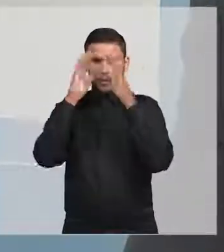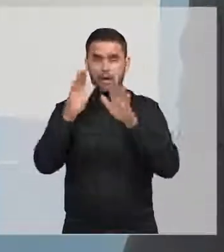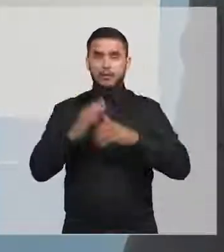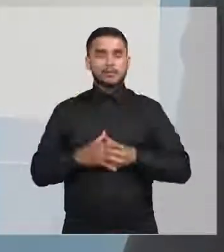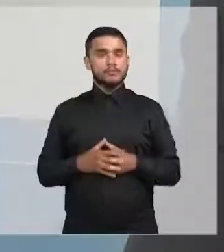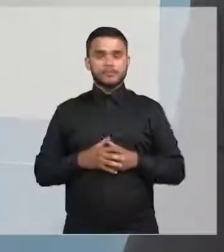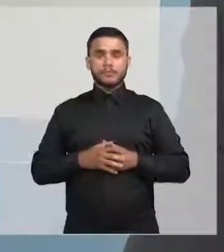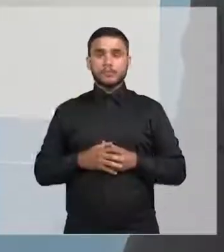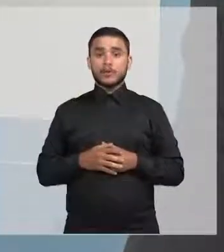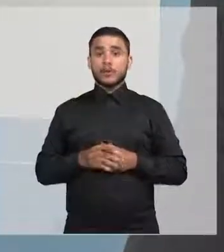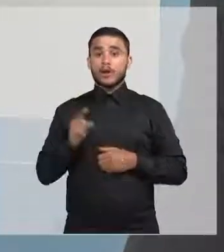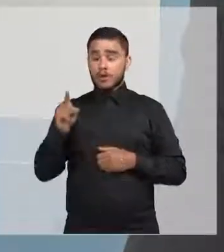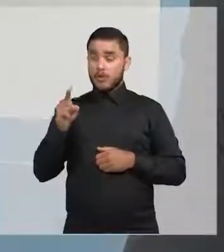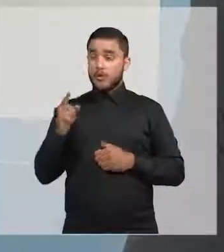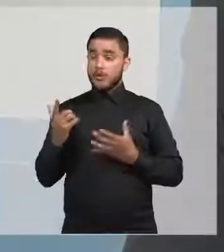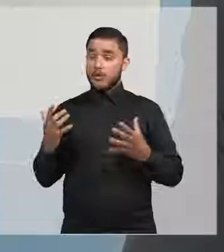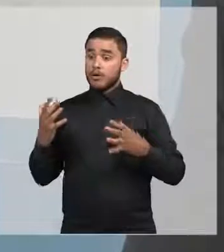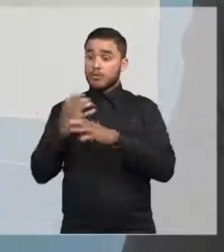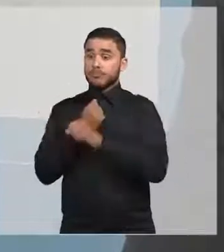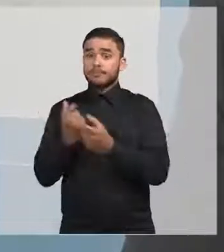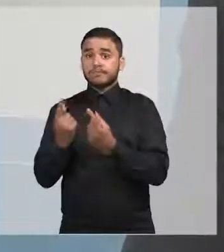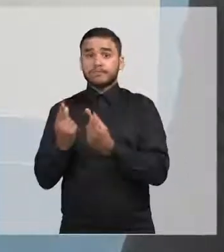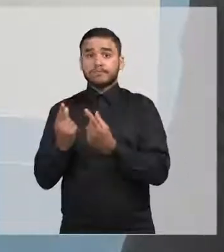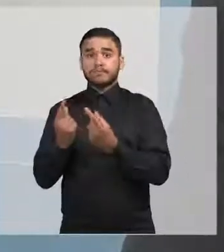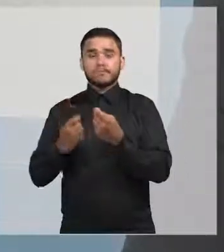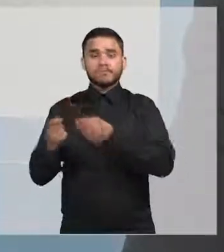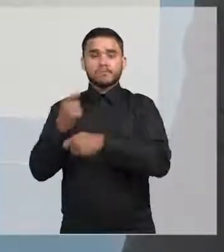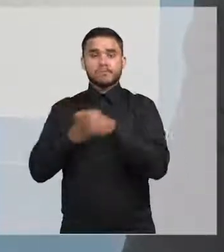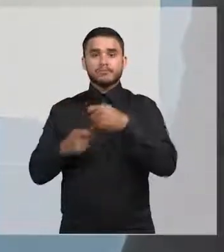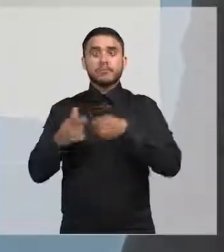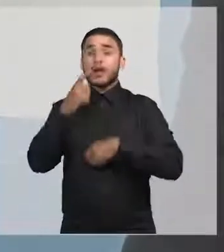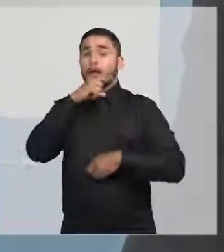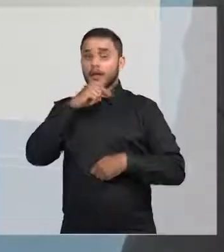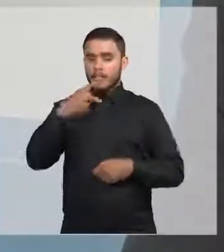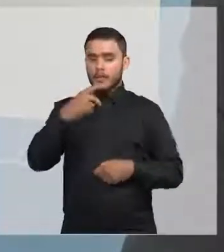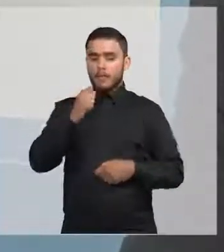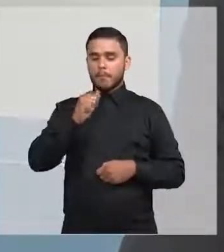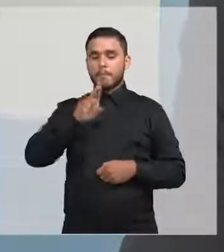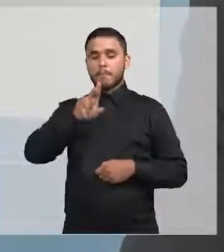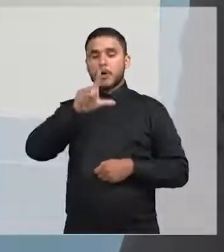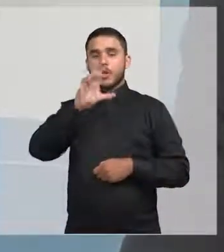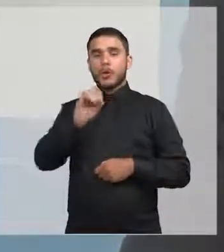3 principais ministérios econômicos e botou na mão de um homem só. O pai botou na mão